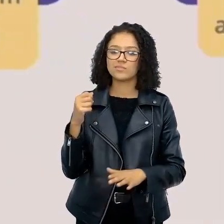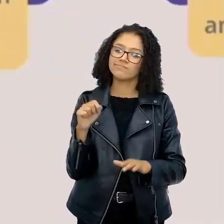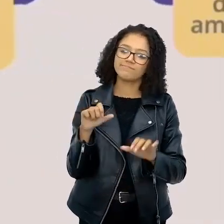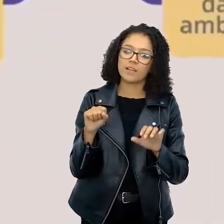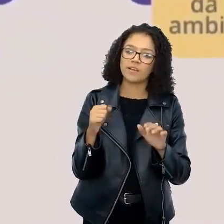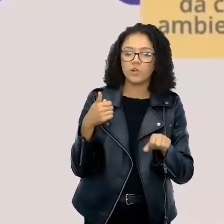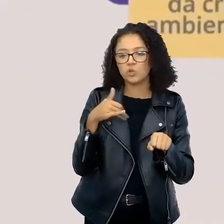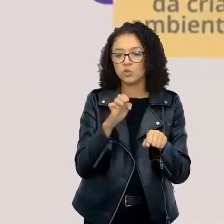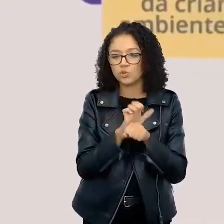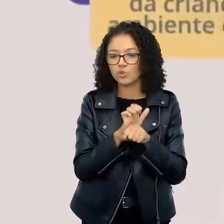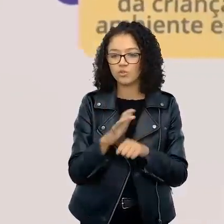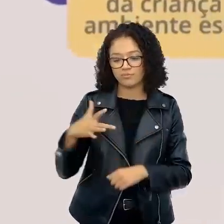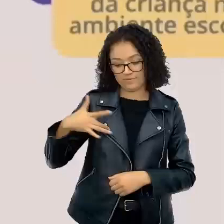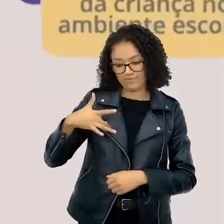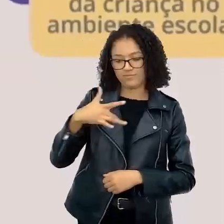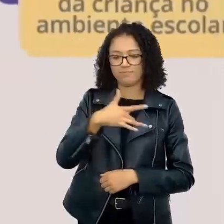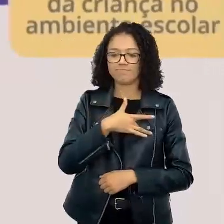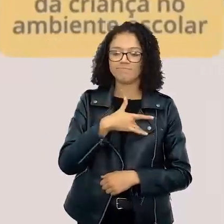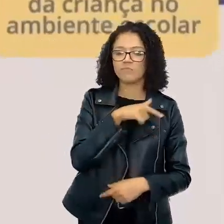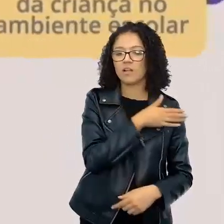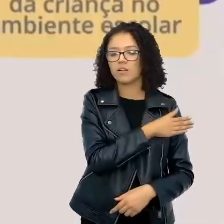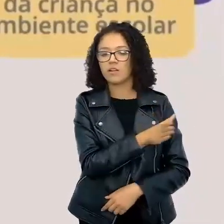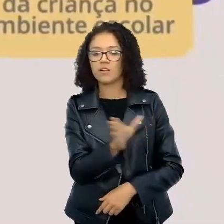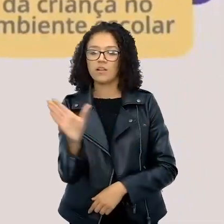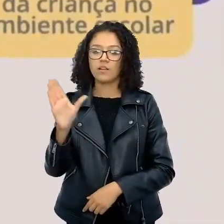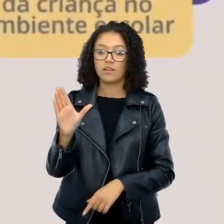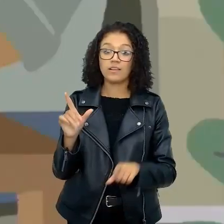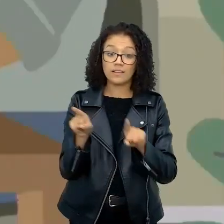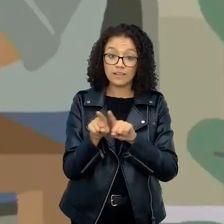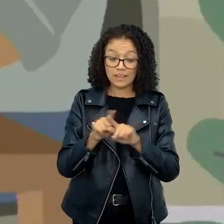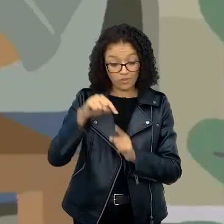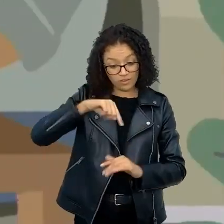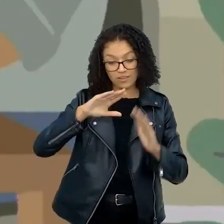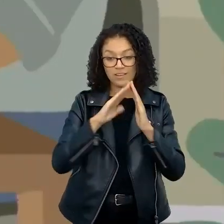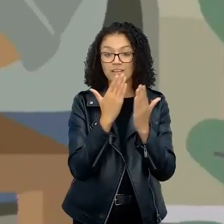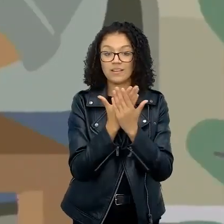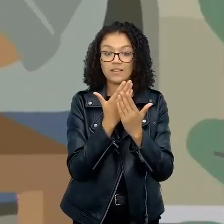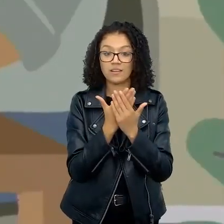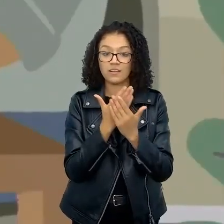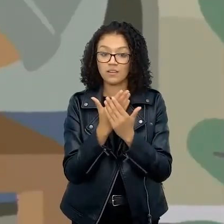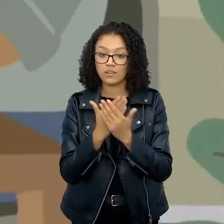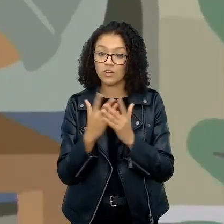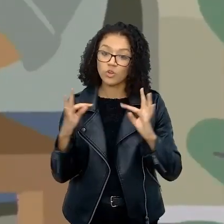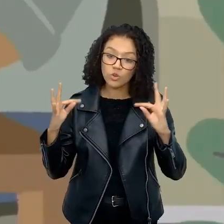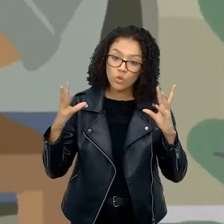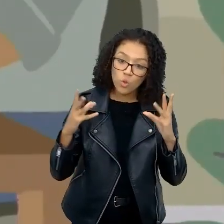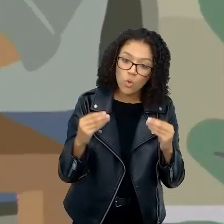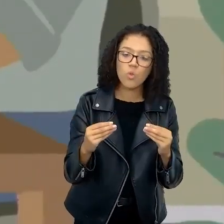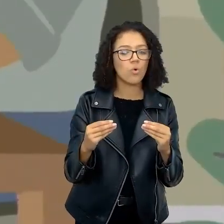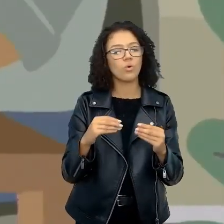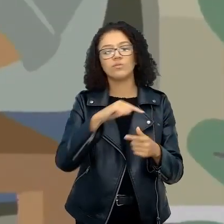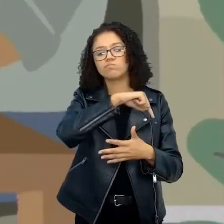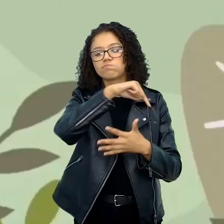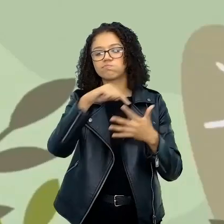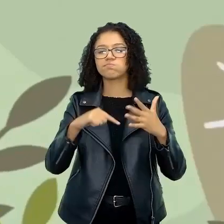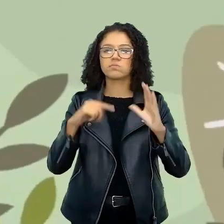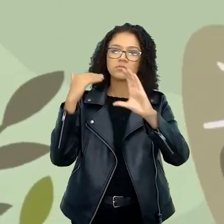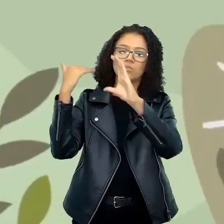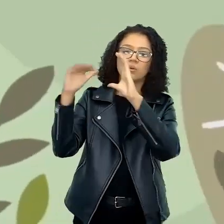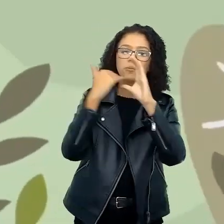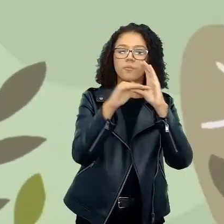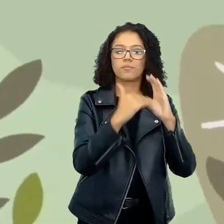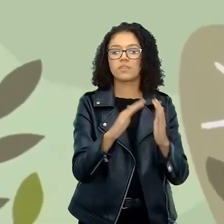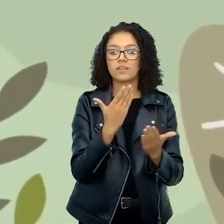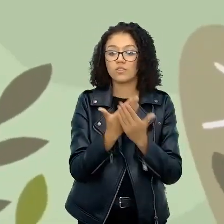escola deve acompanhar tanto os casos identificados dentro da própria instituição, quanto aqueles recebidos diretamente pelo conselho tutelar.